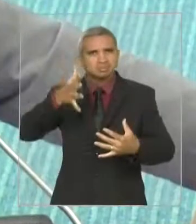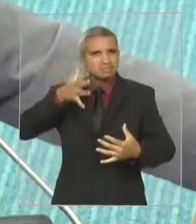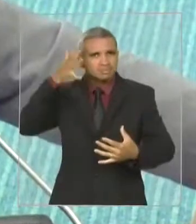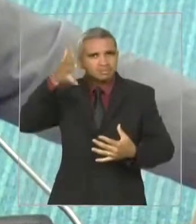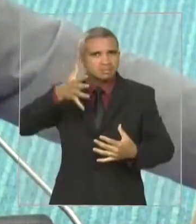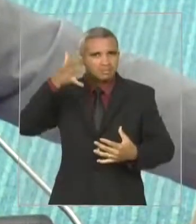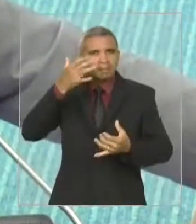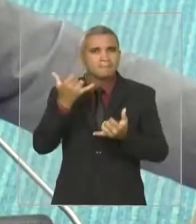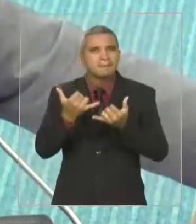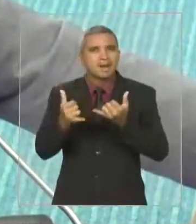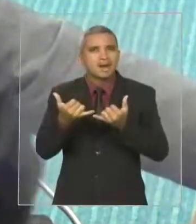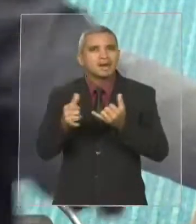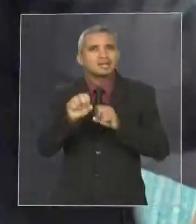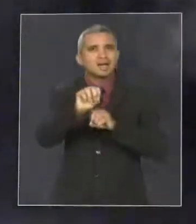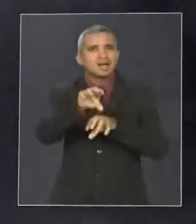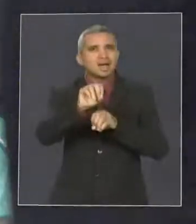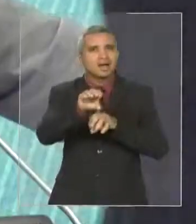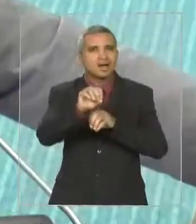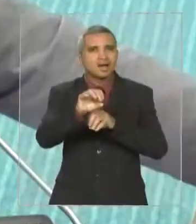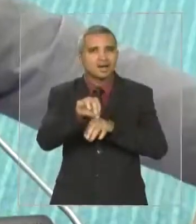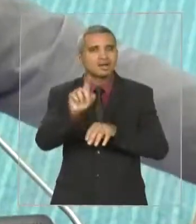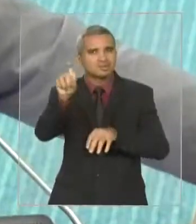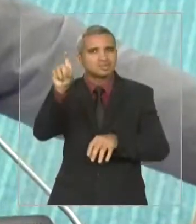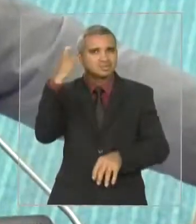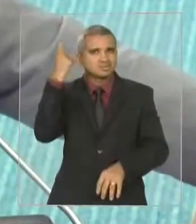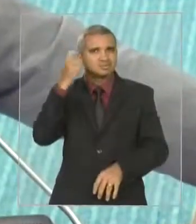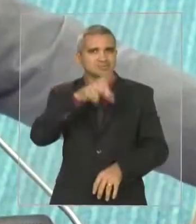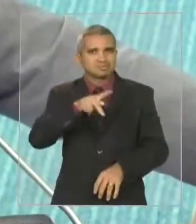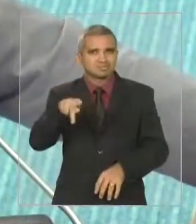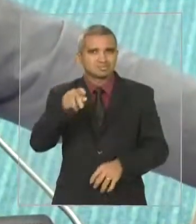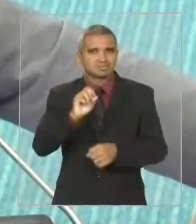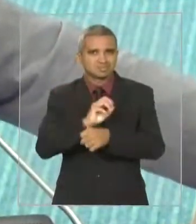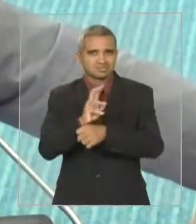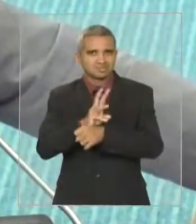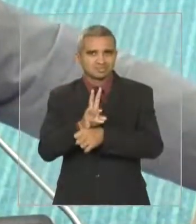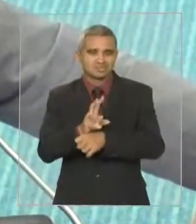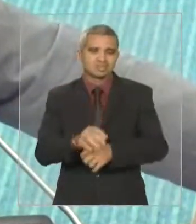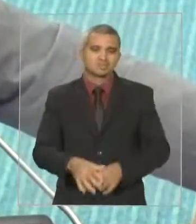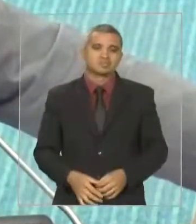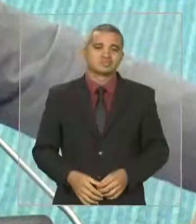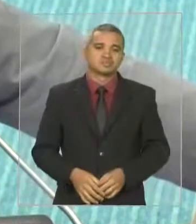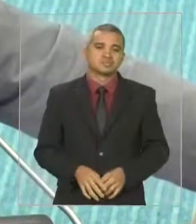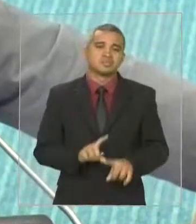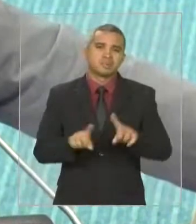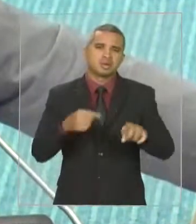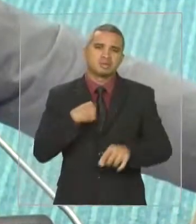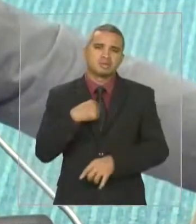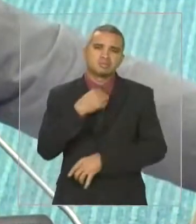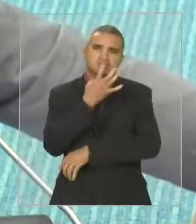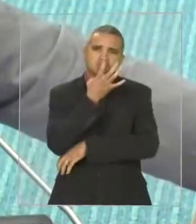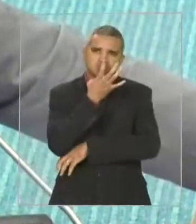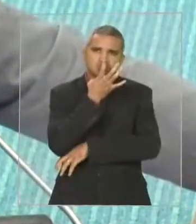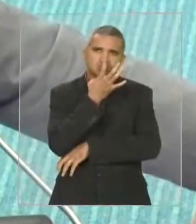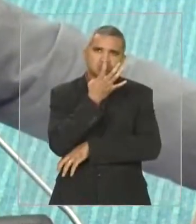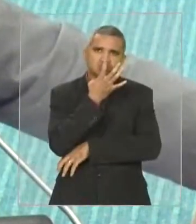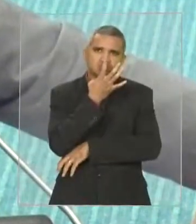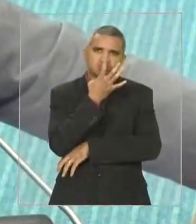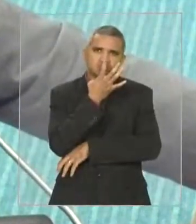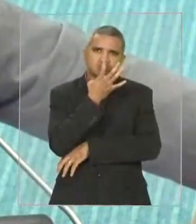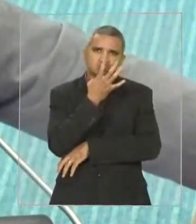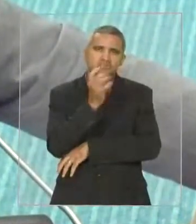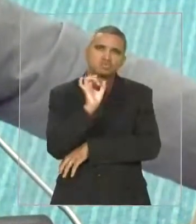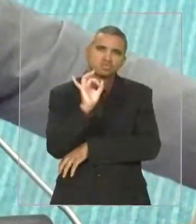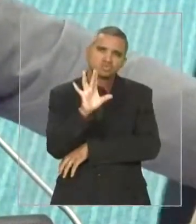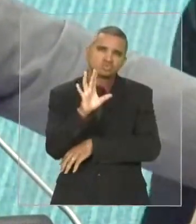né? Até como professor que já foi da UEMA. Mas eu fico só para Vossa Excelência saber do que está